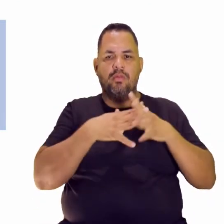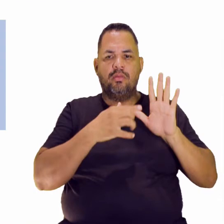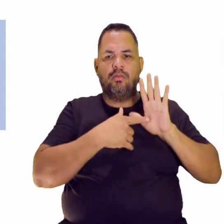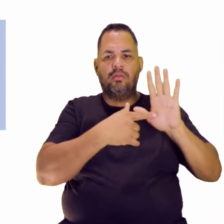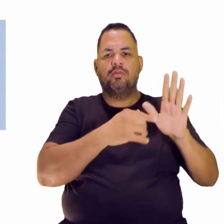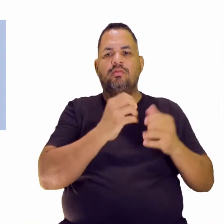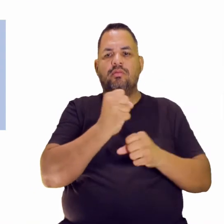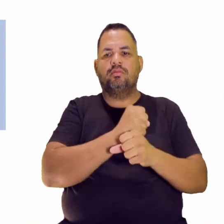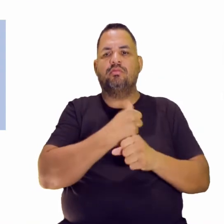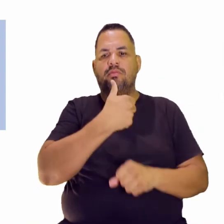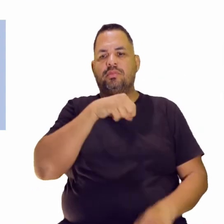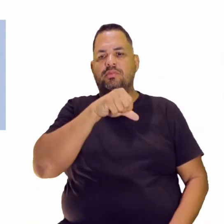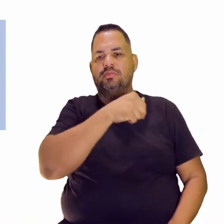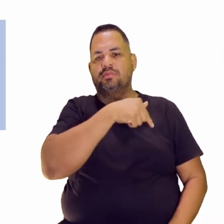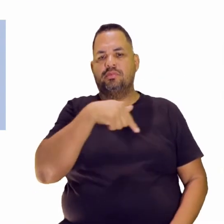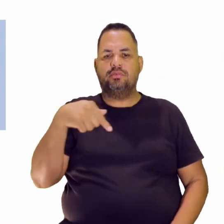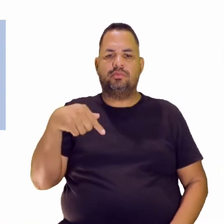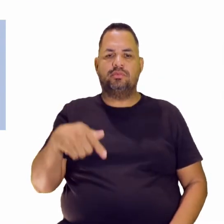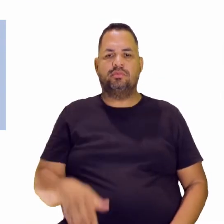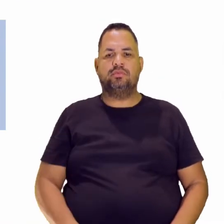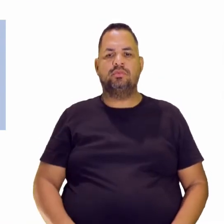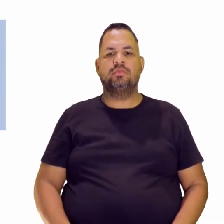expulsão de 1917.